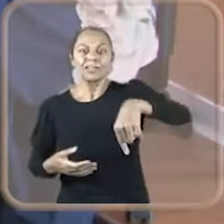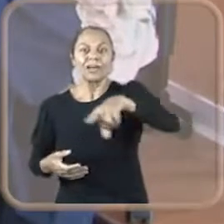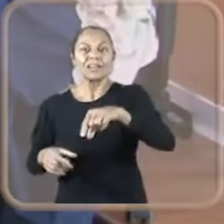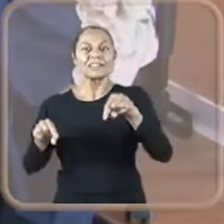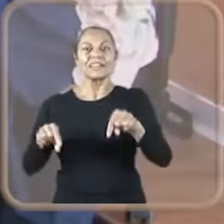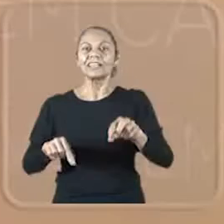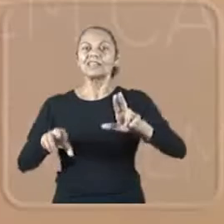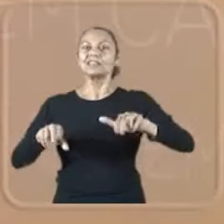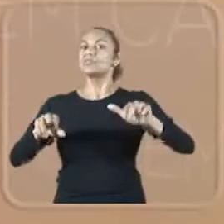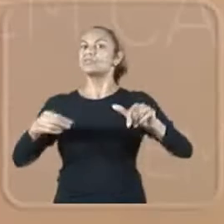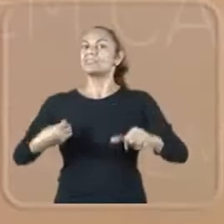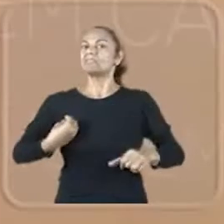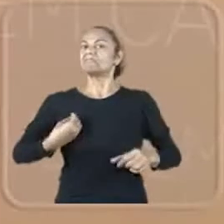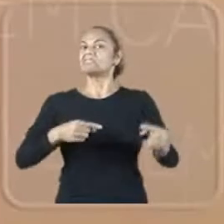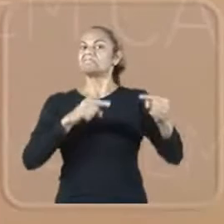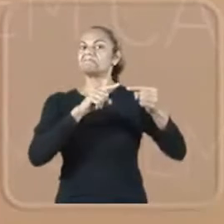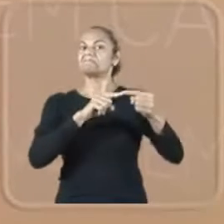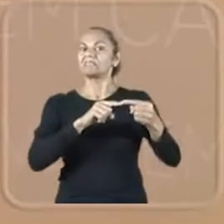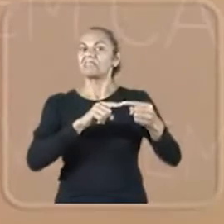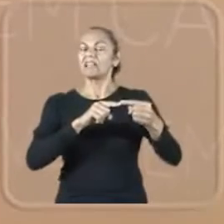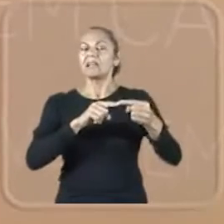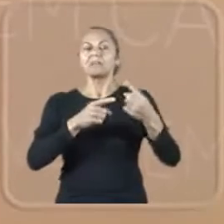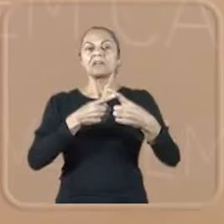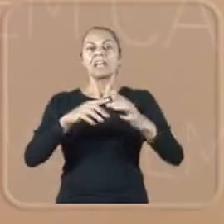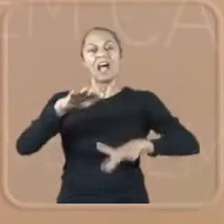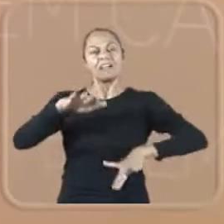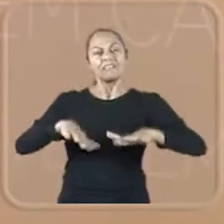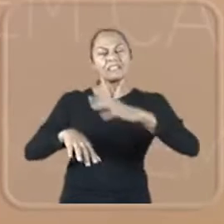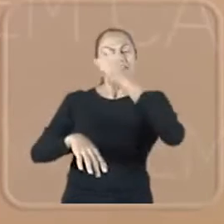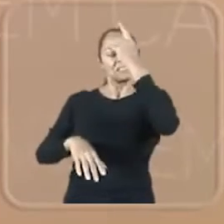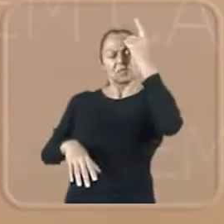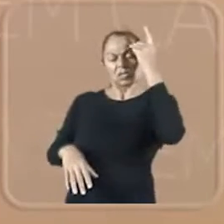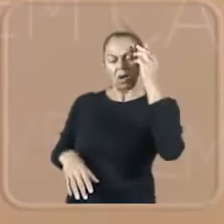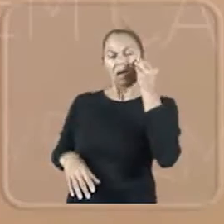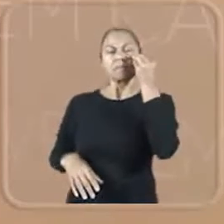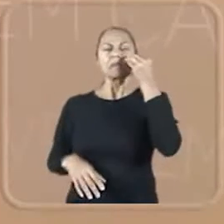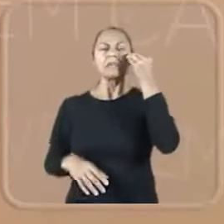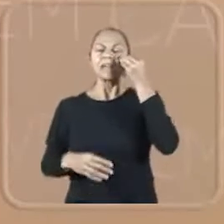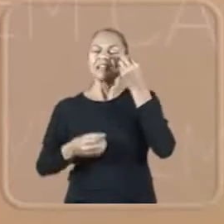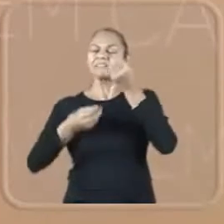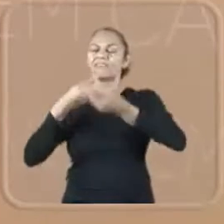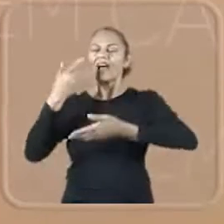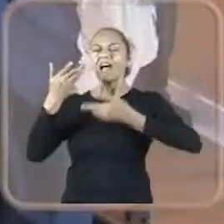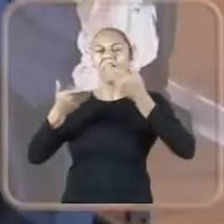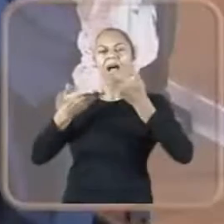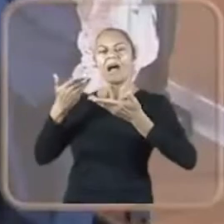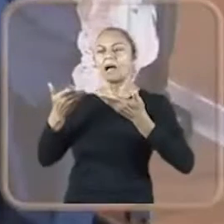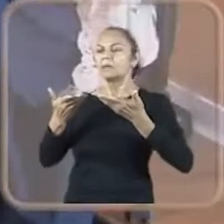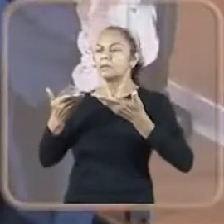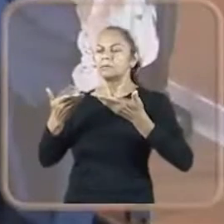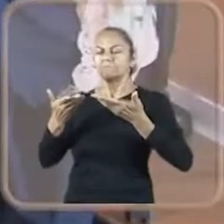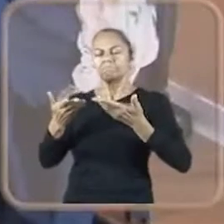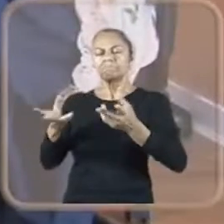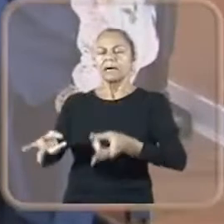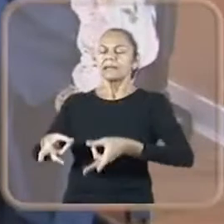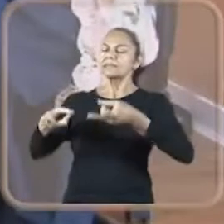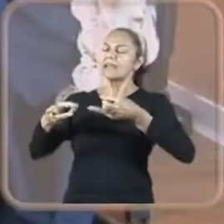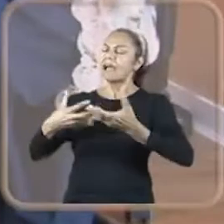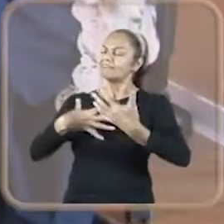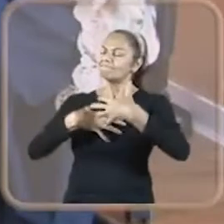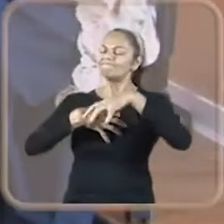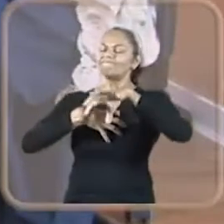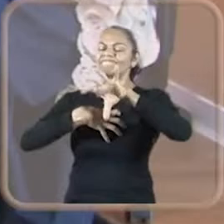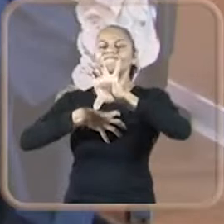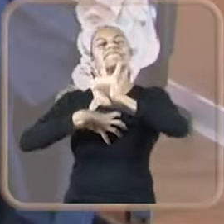viver? Quando as pessoas relatam as suas dores, as suas experiências, a gente é capaz de se reconhecer ou de